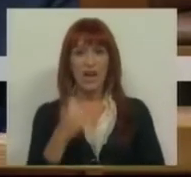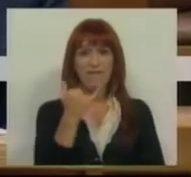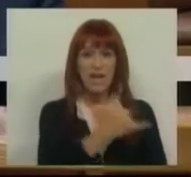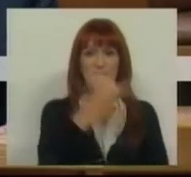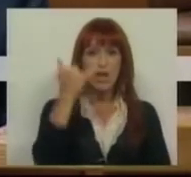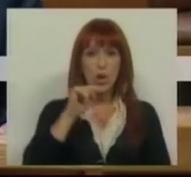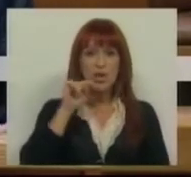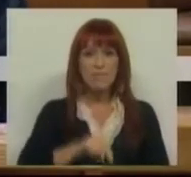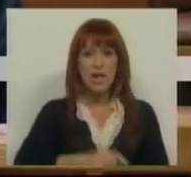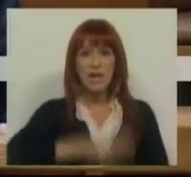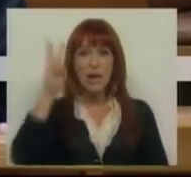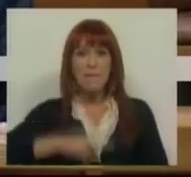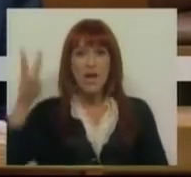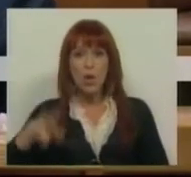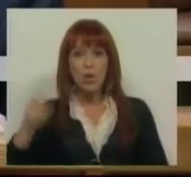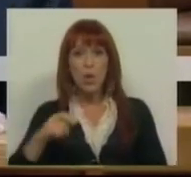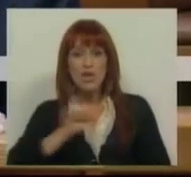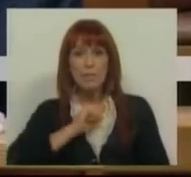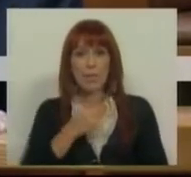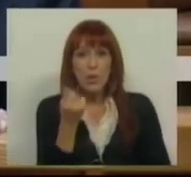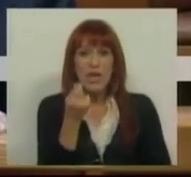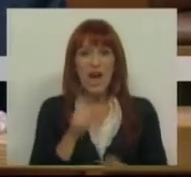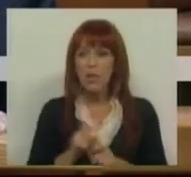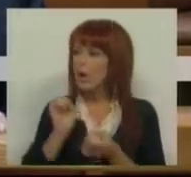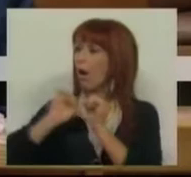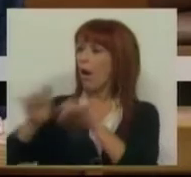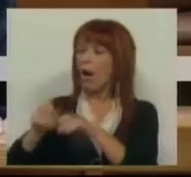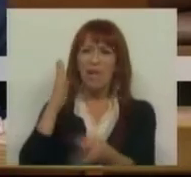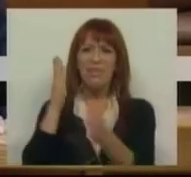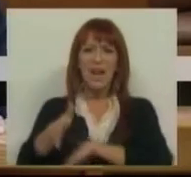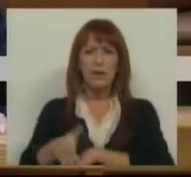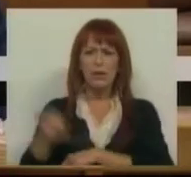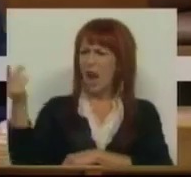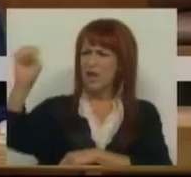22 mil milhões de euros do nosso dinheiro deitados